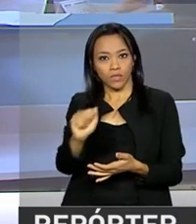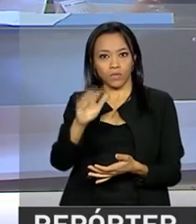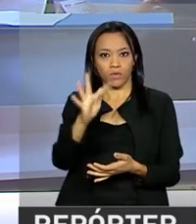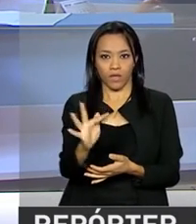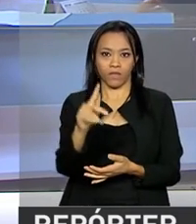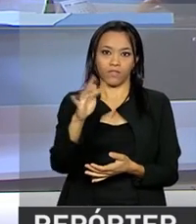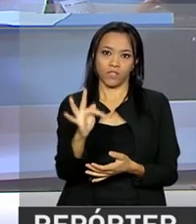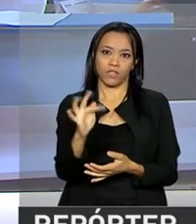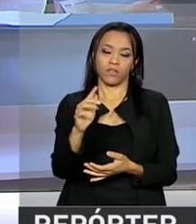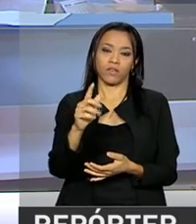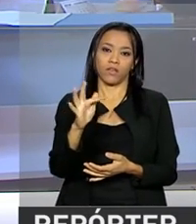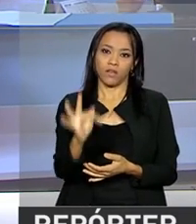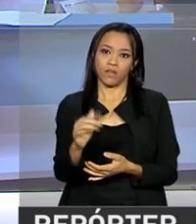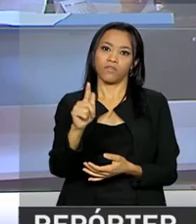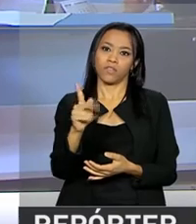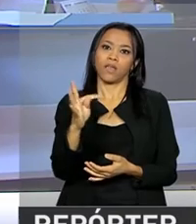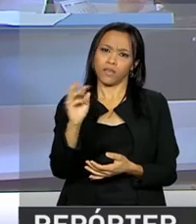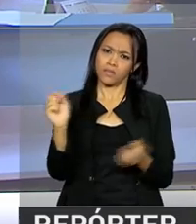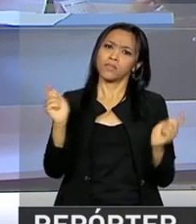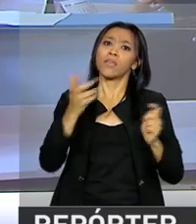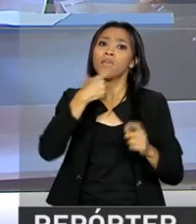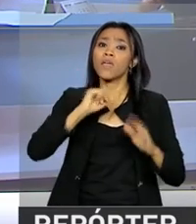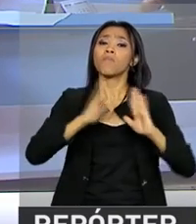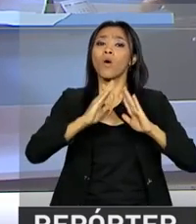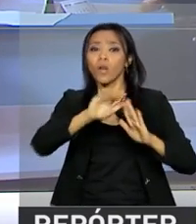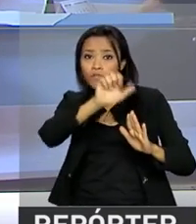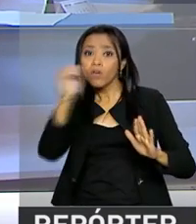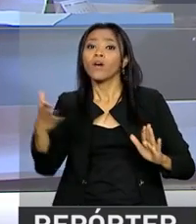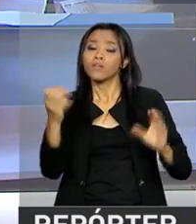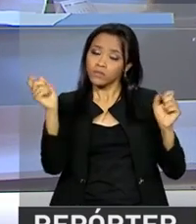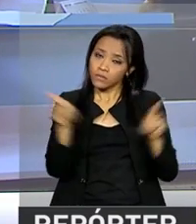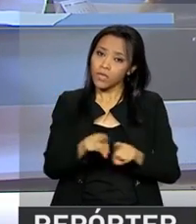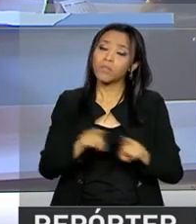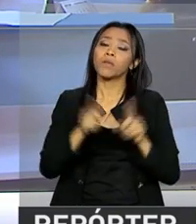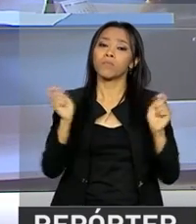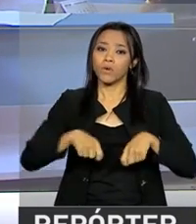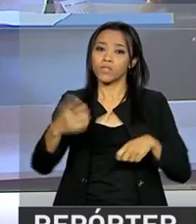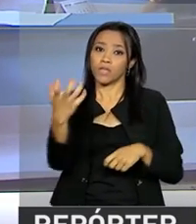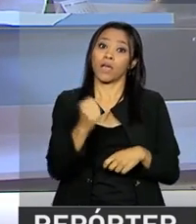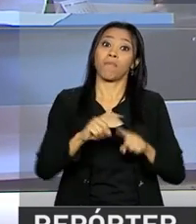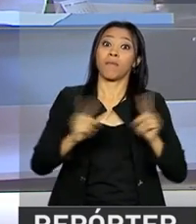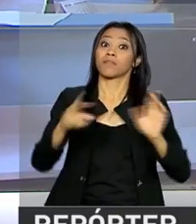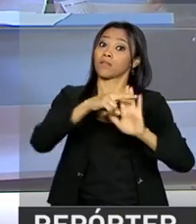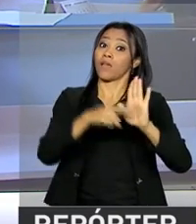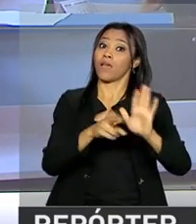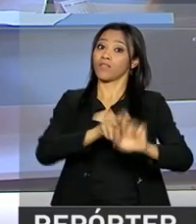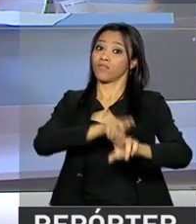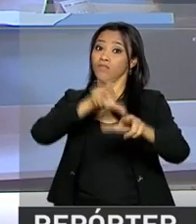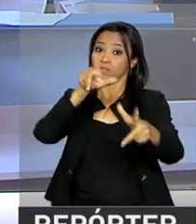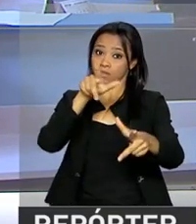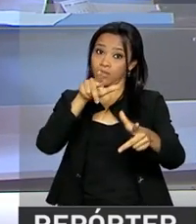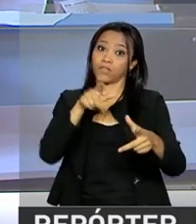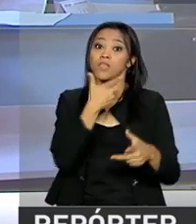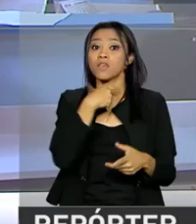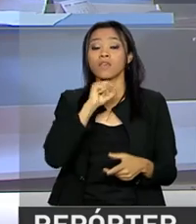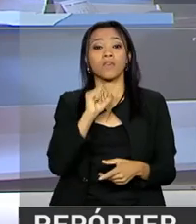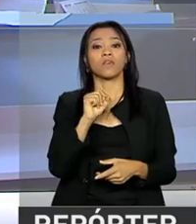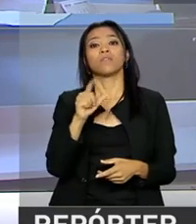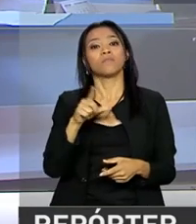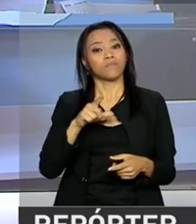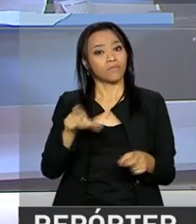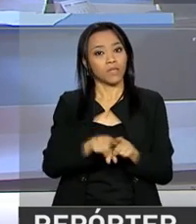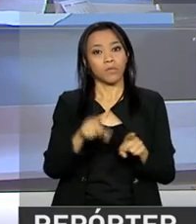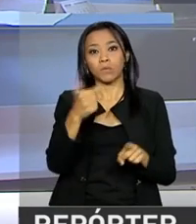quem está também no exterior as regras são diferentes para quem tem conta na caixa e quem não é correntista